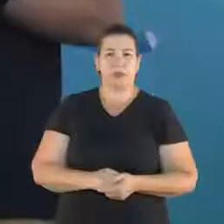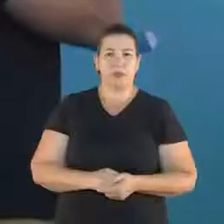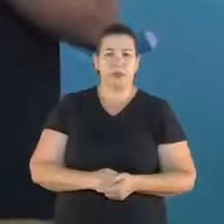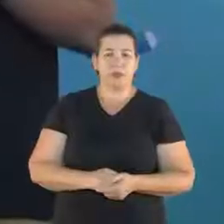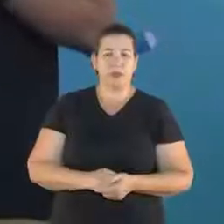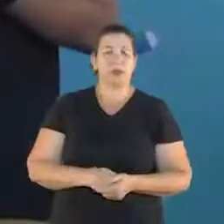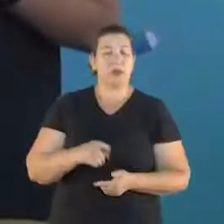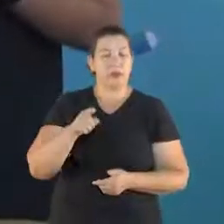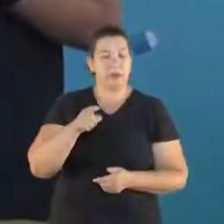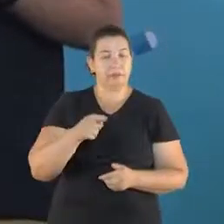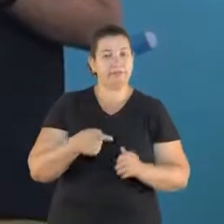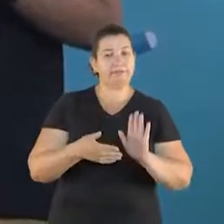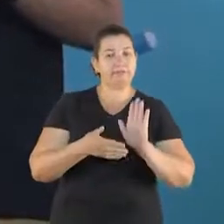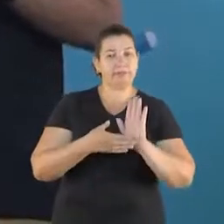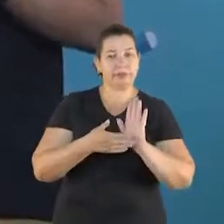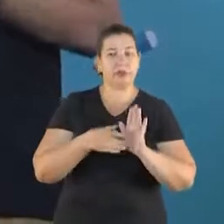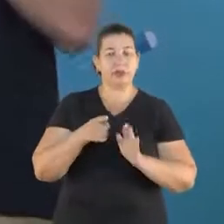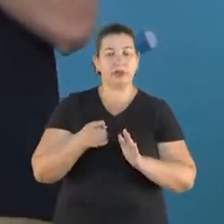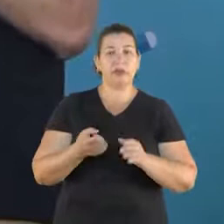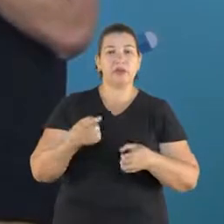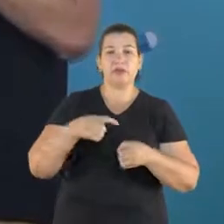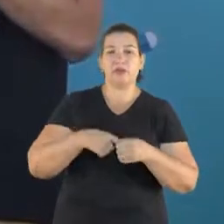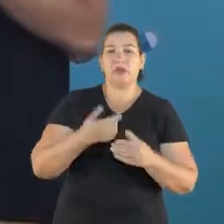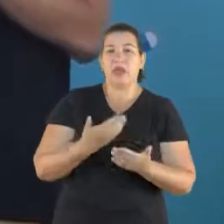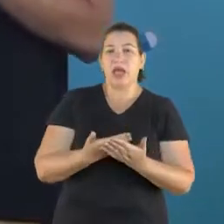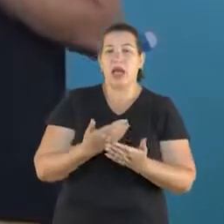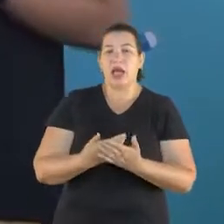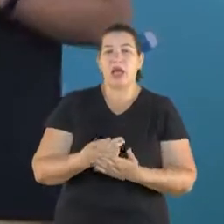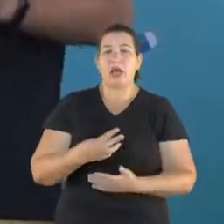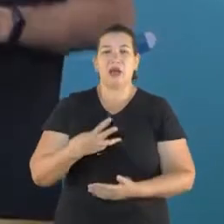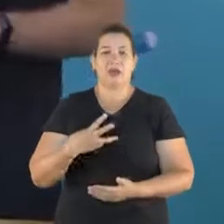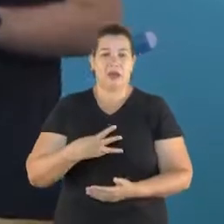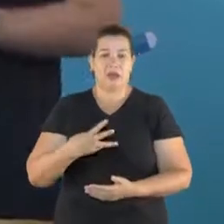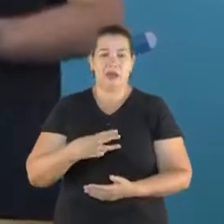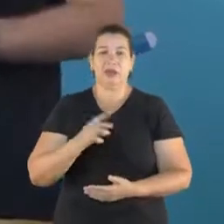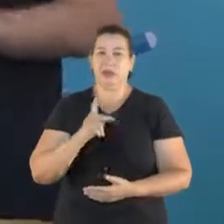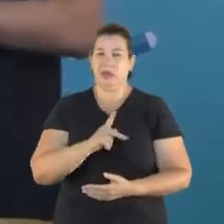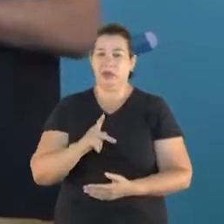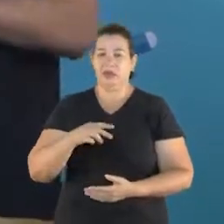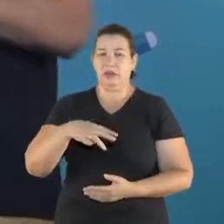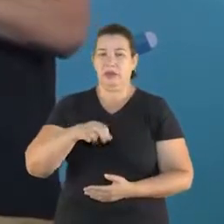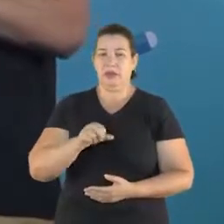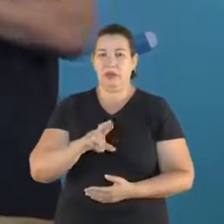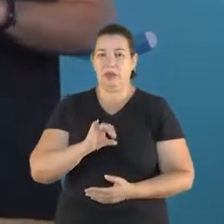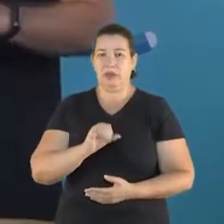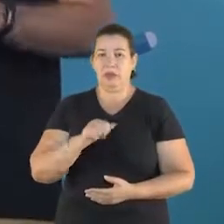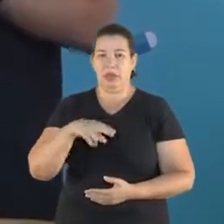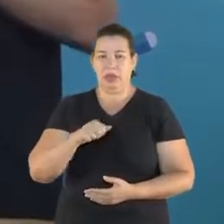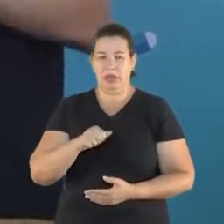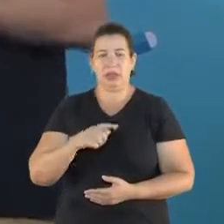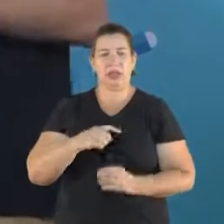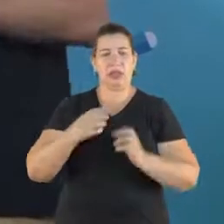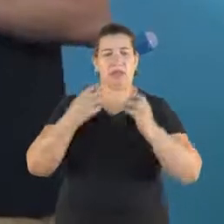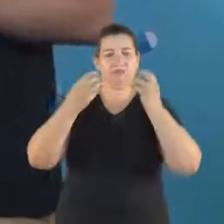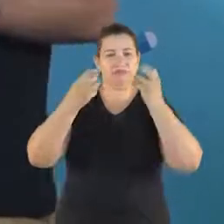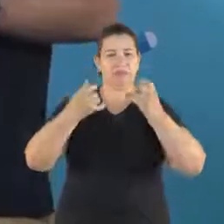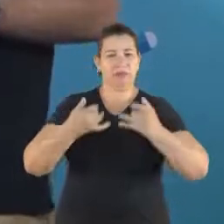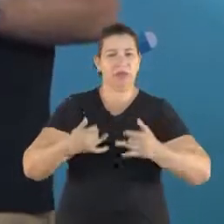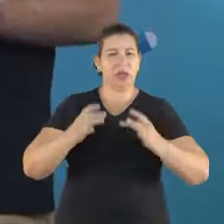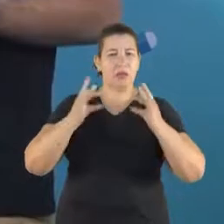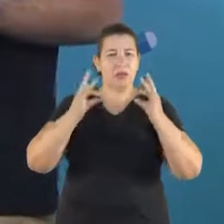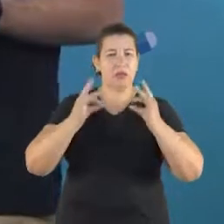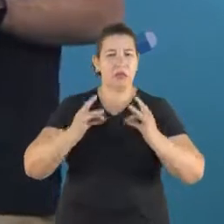E eu vou sugerir para vocês voltarem na aula 3 com a professora Mariana. Ela explica esse tema muito bem e com bastante